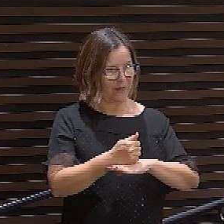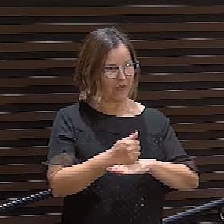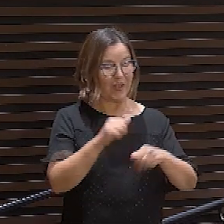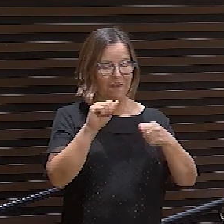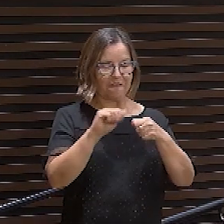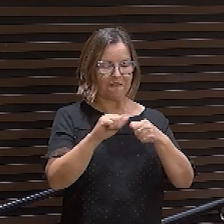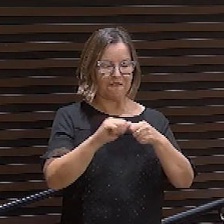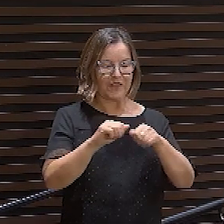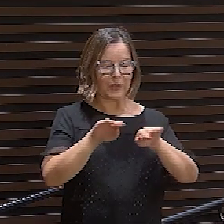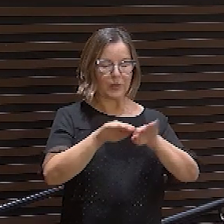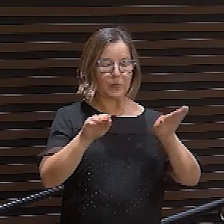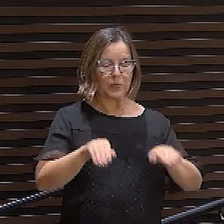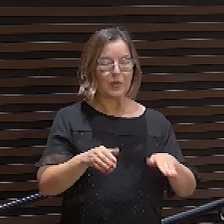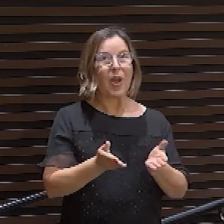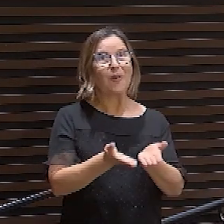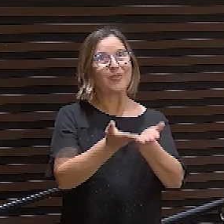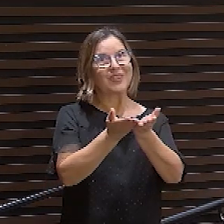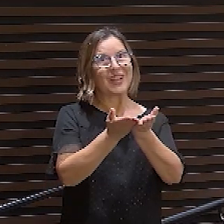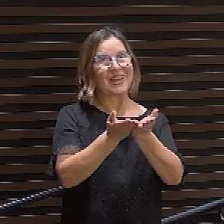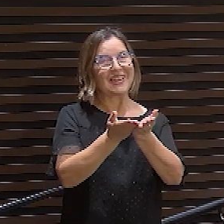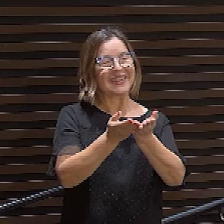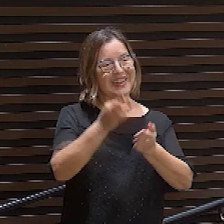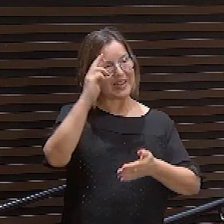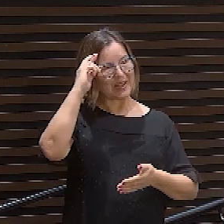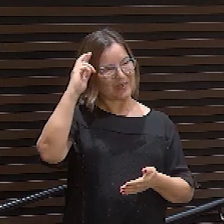Senhor que lhe aparecera.